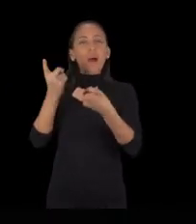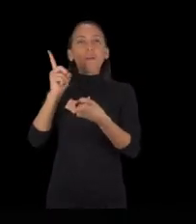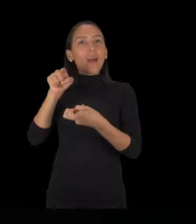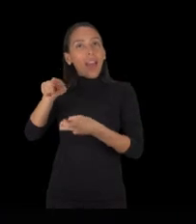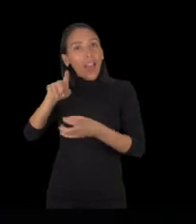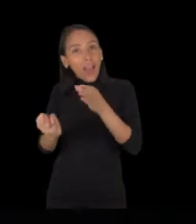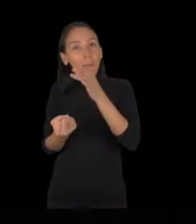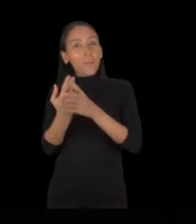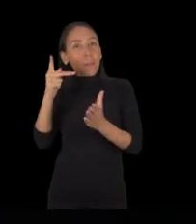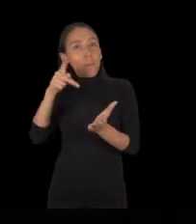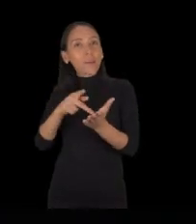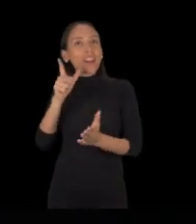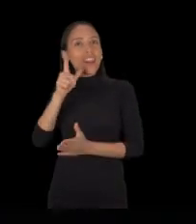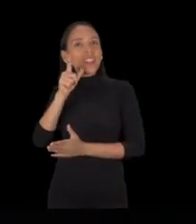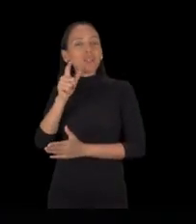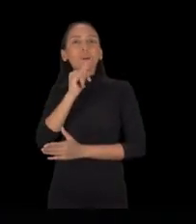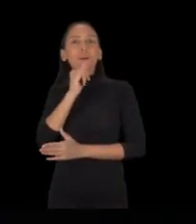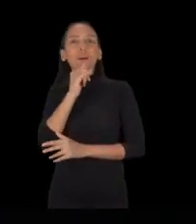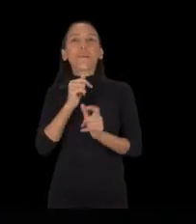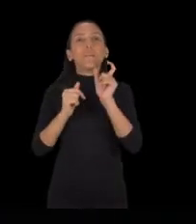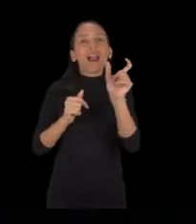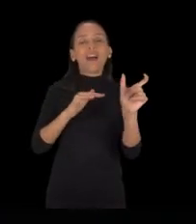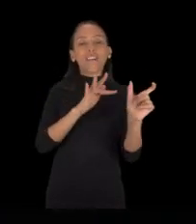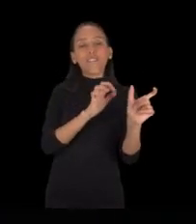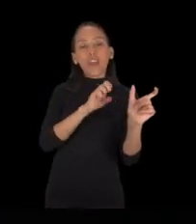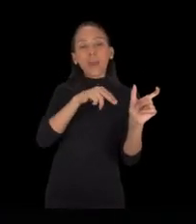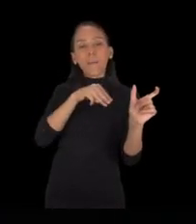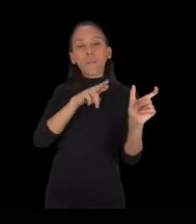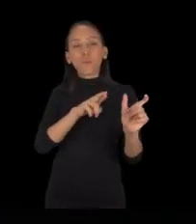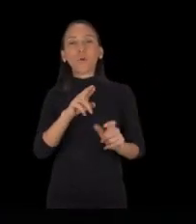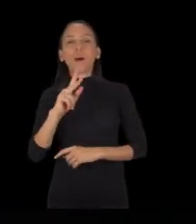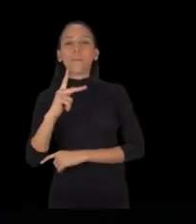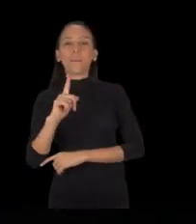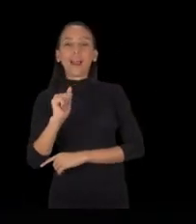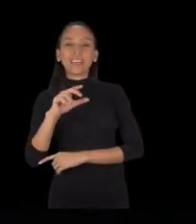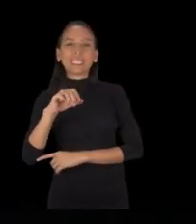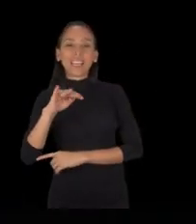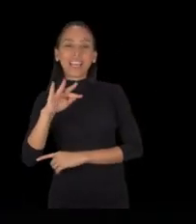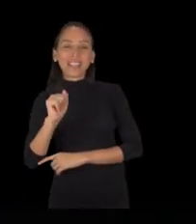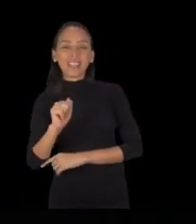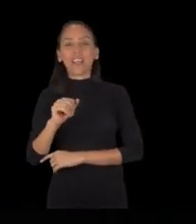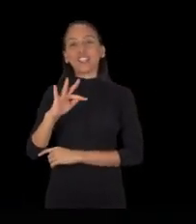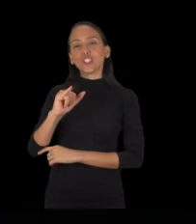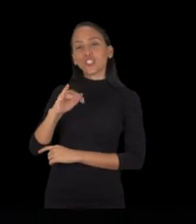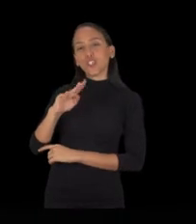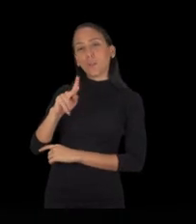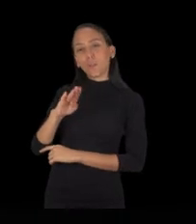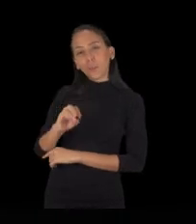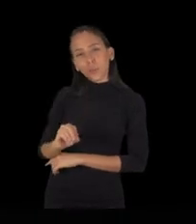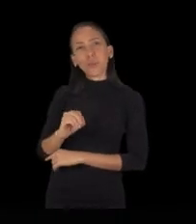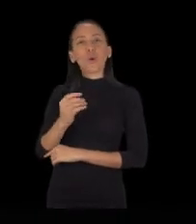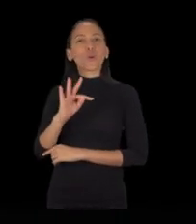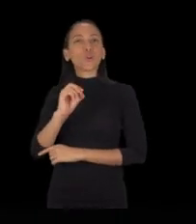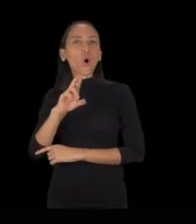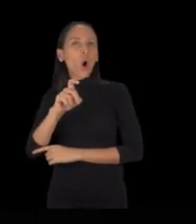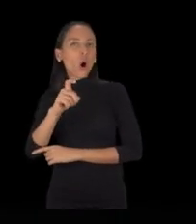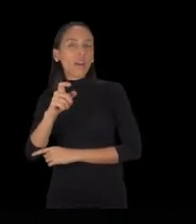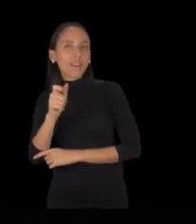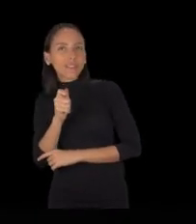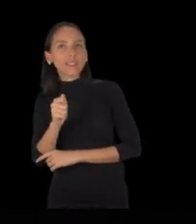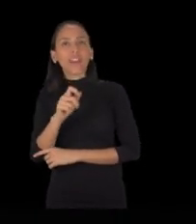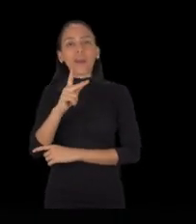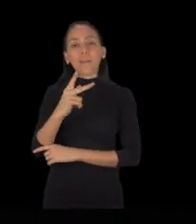são latinas, como é o caso de fêmur, placenta, tíbia, tórax, útero, herpes, duodeno,